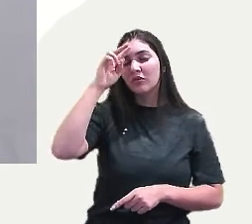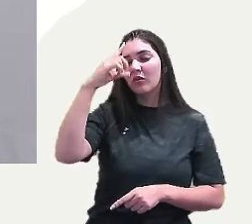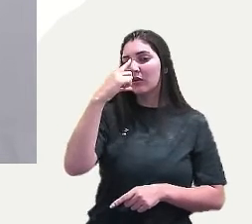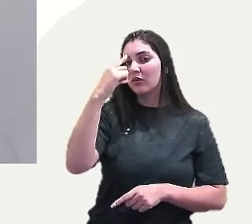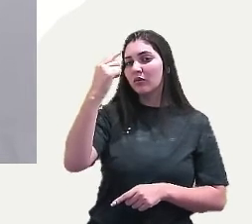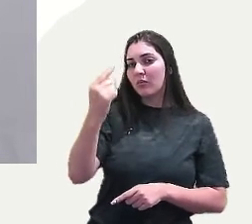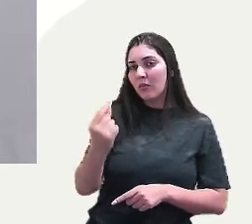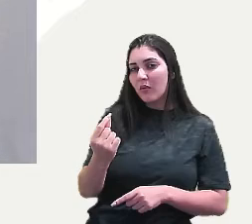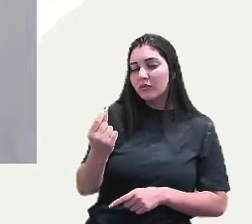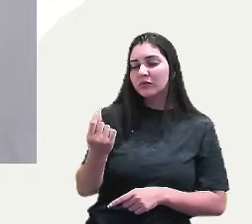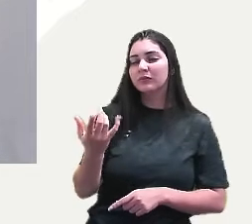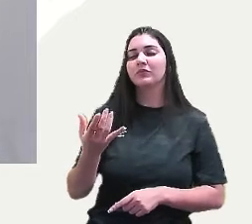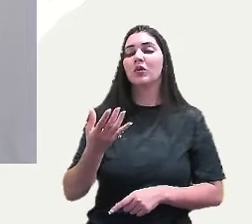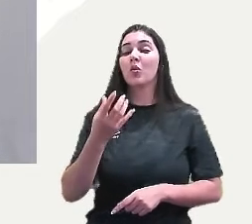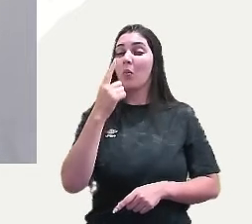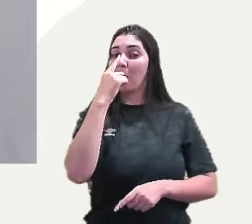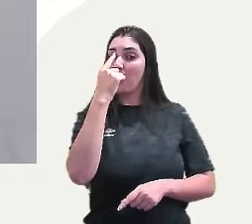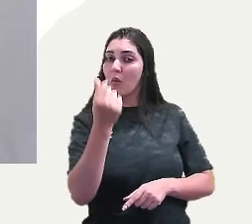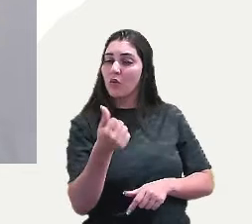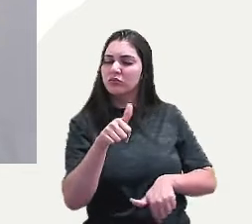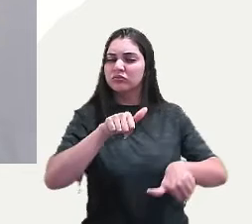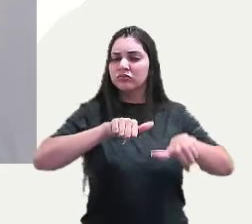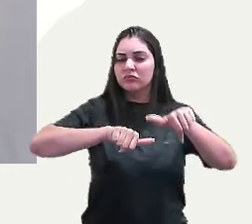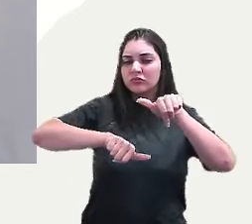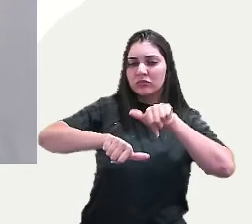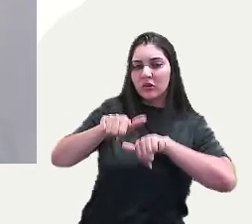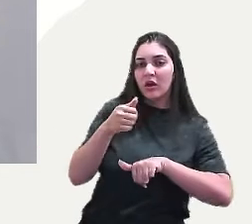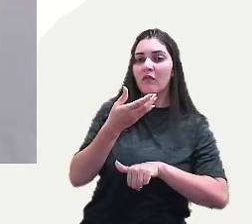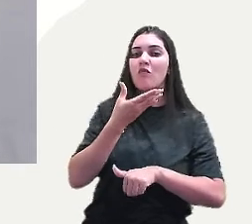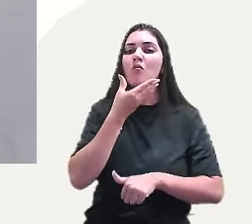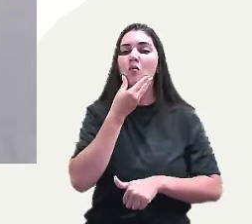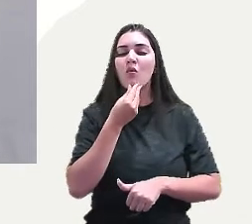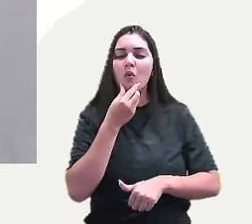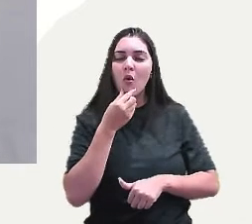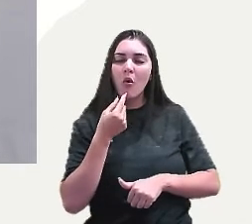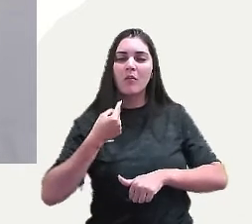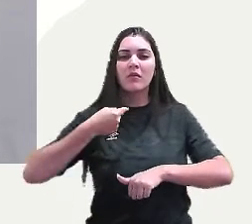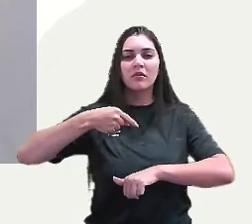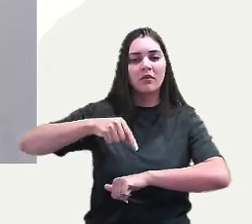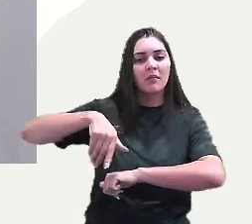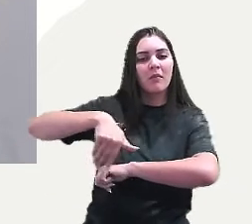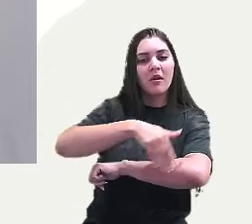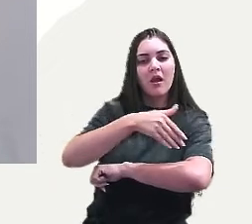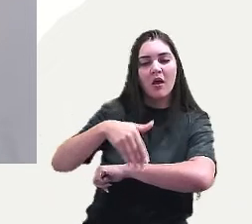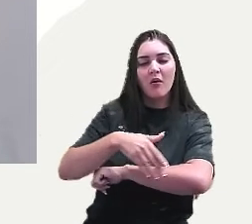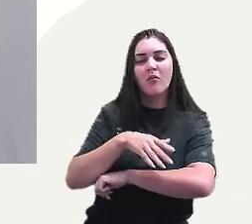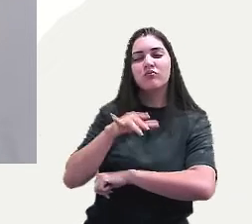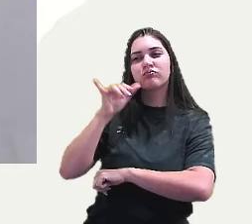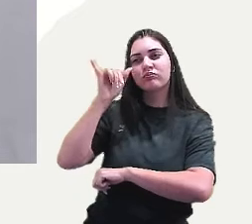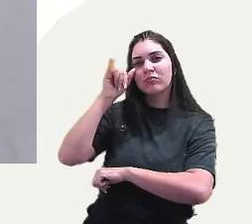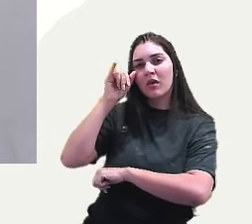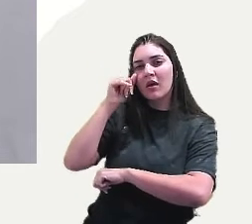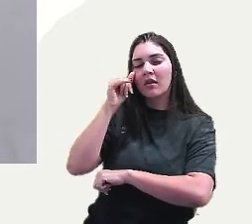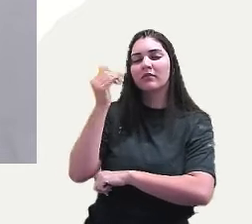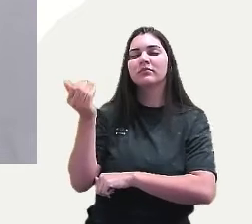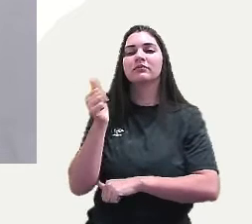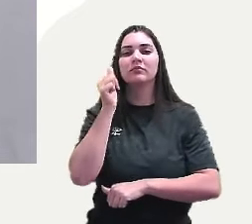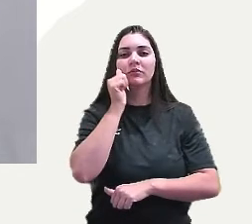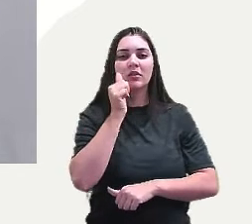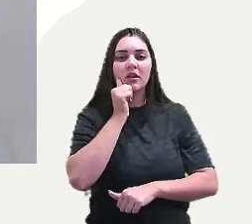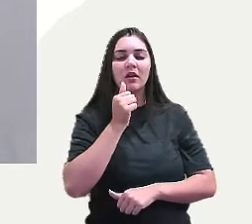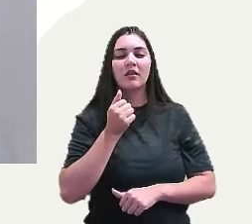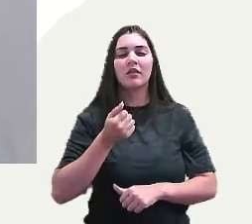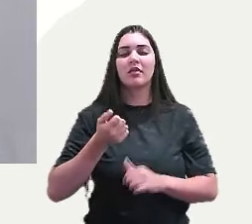boto que se virava em homem e ele vinha, né, para a cidade conquistar as mulheres e namorar. Daí, quando se parecia uma